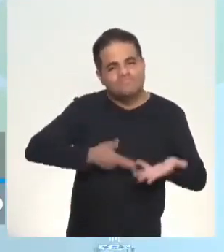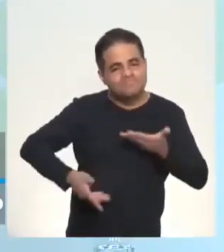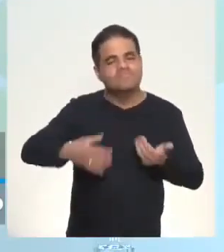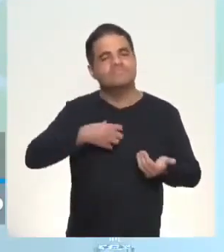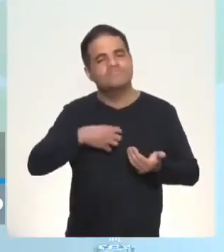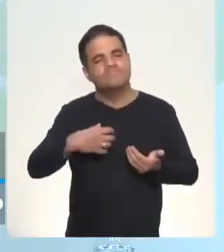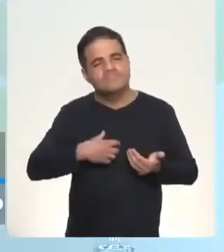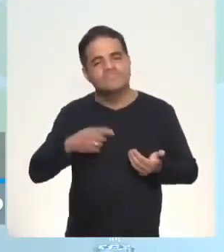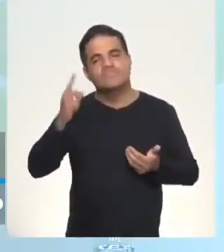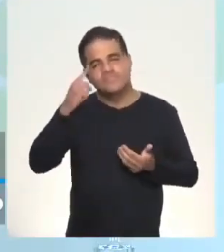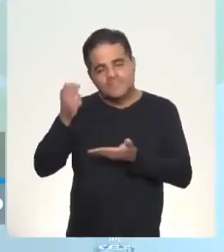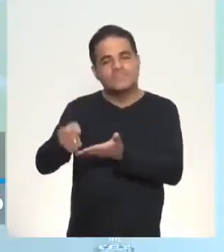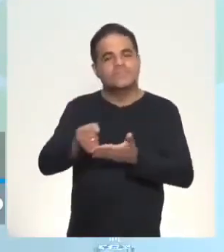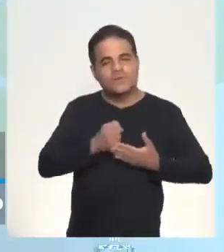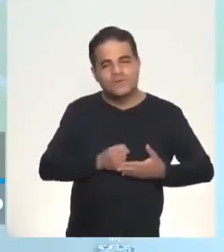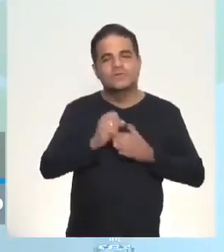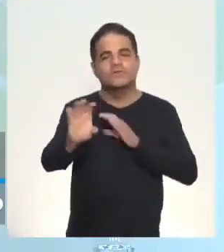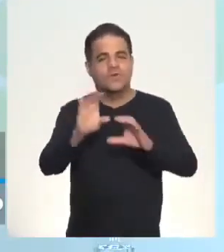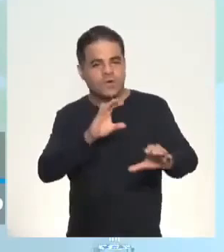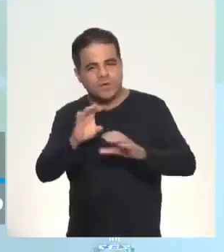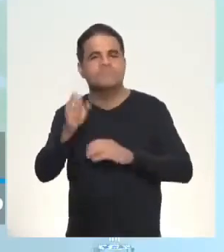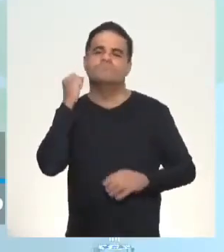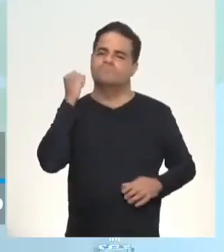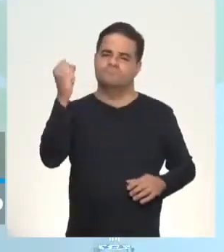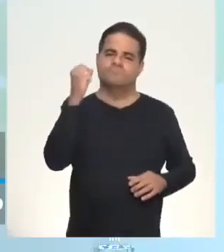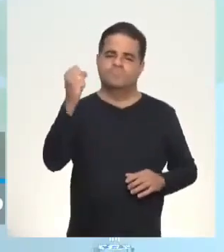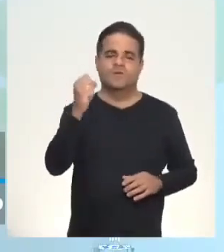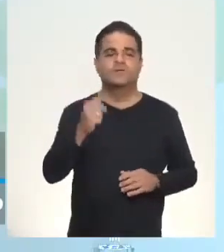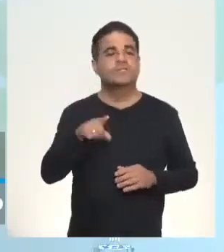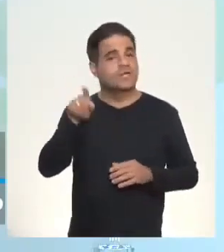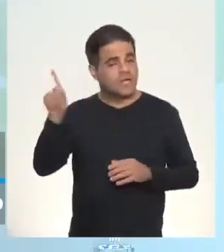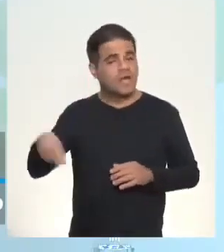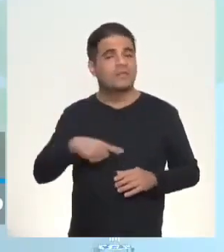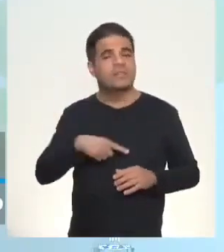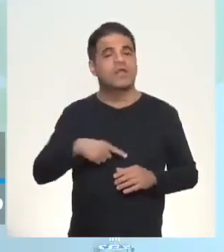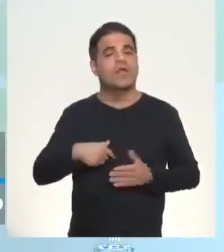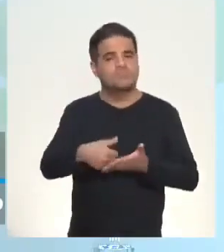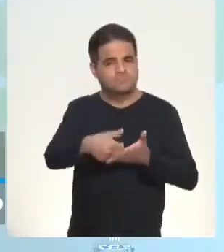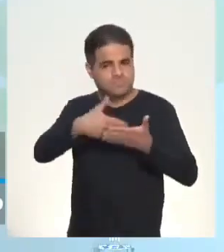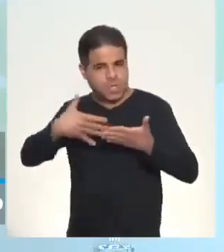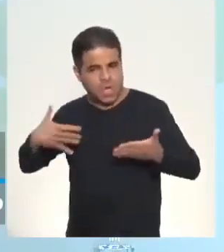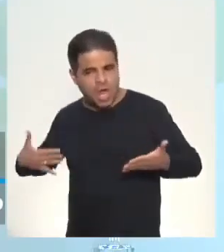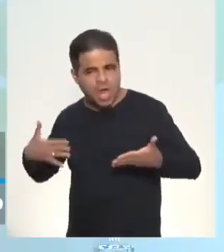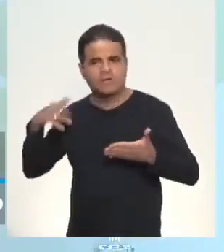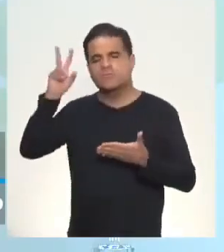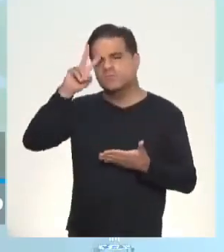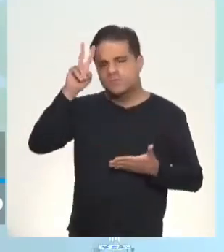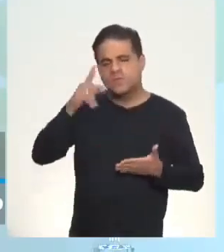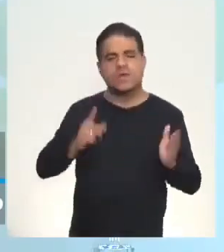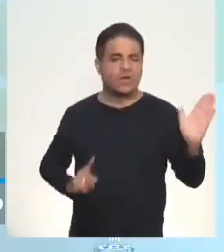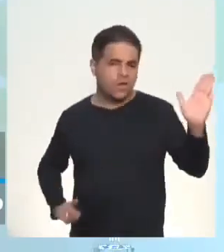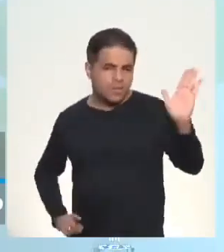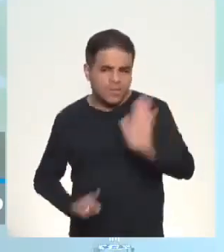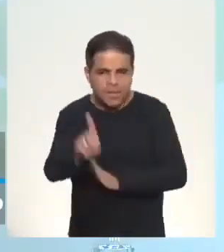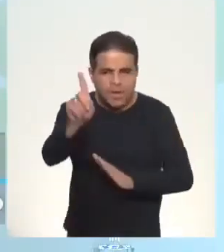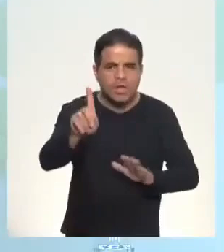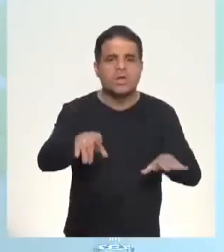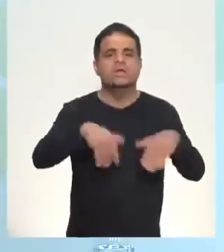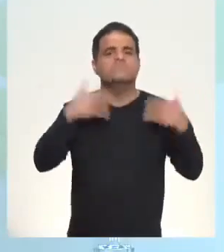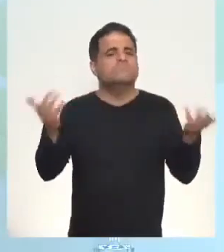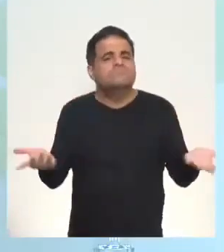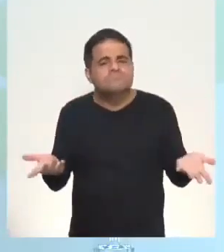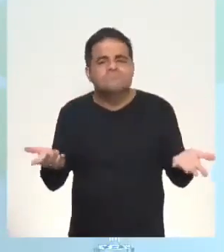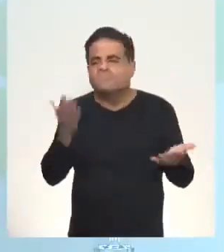forma nos dias de hoje e traz uma comunicação muito forte. Para eu não trazer, porque tem um enredo ali, tem uma história. E agora eu vou perguntar para vocês, o que